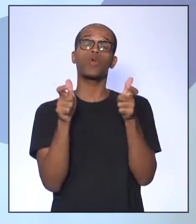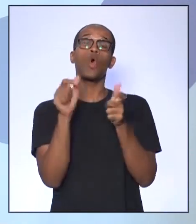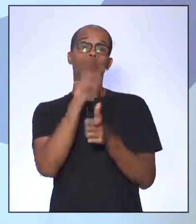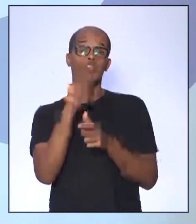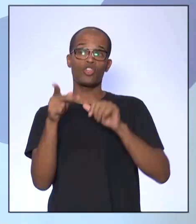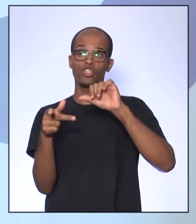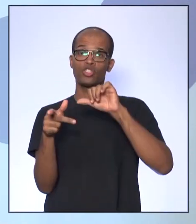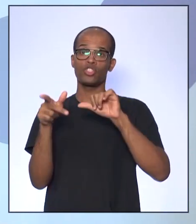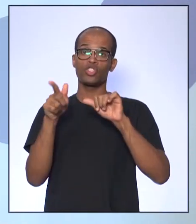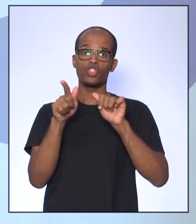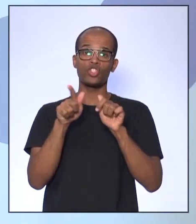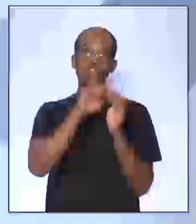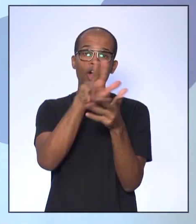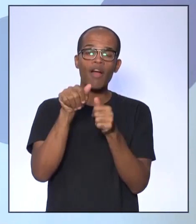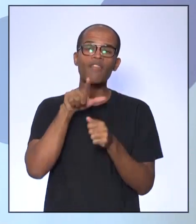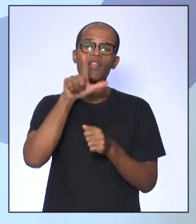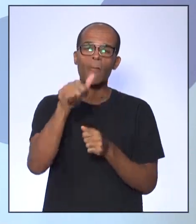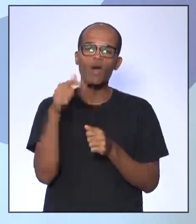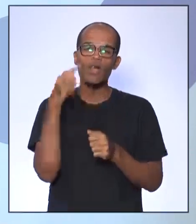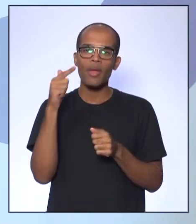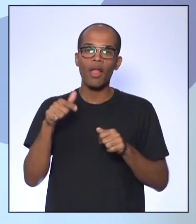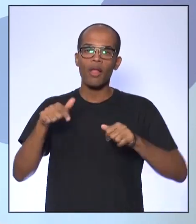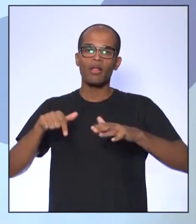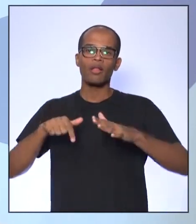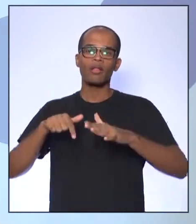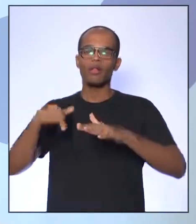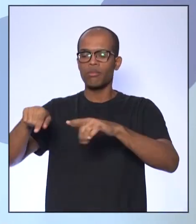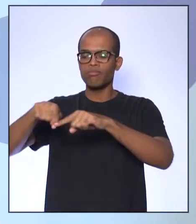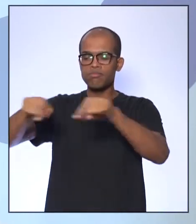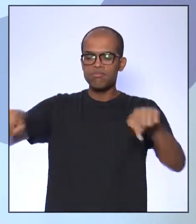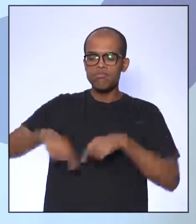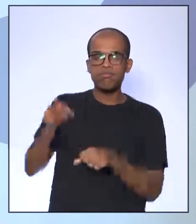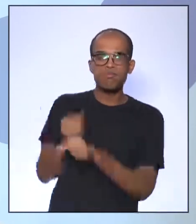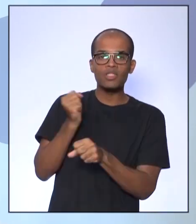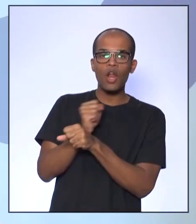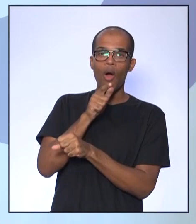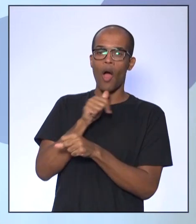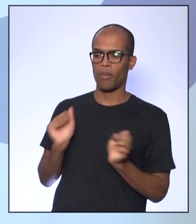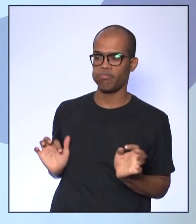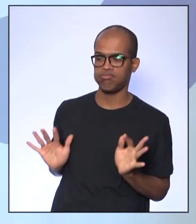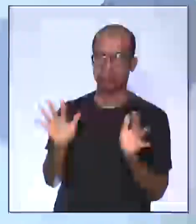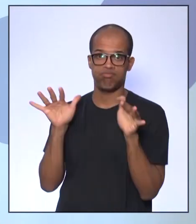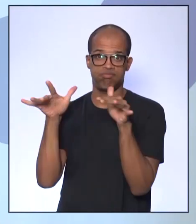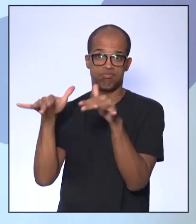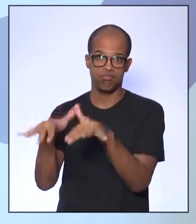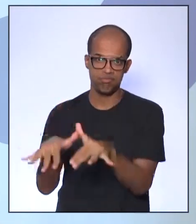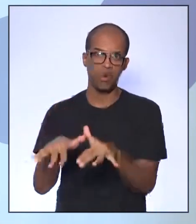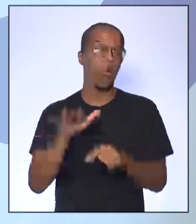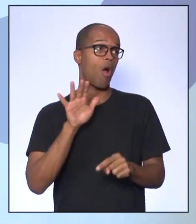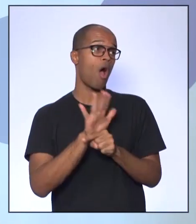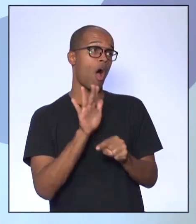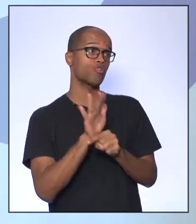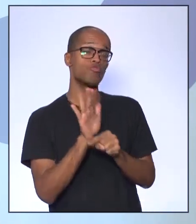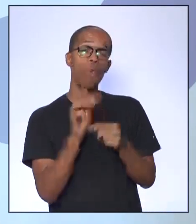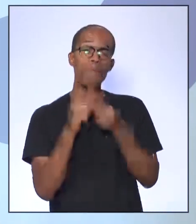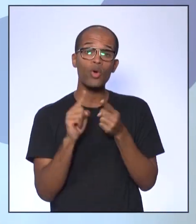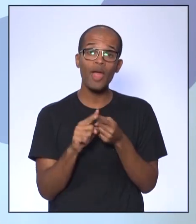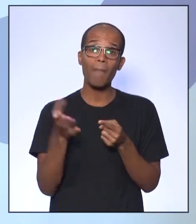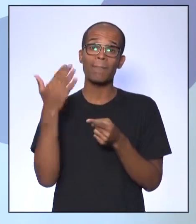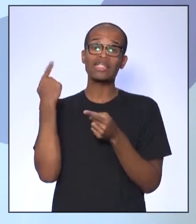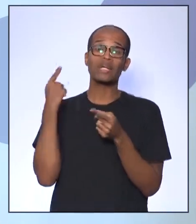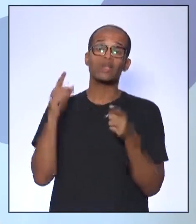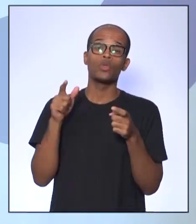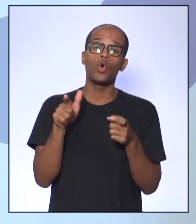geografia aí tiveram as construções dos piscinões, né? Perfeito. Que facilitou bastante essa questão da enchente, porque muitos lugares